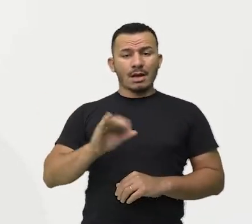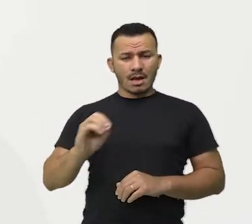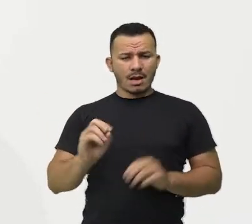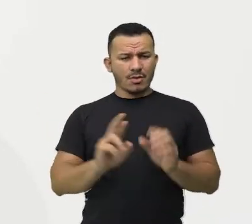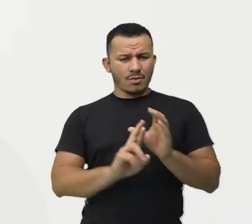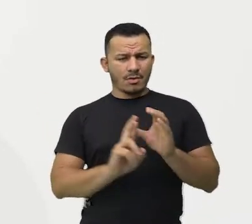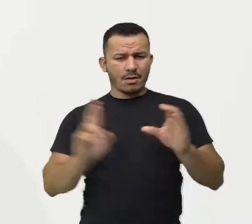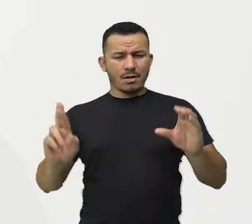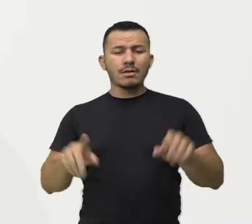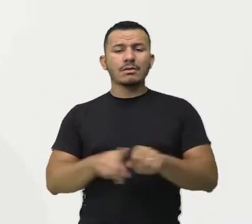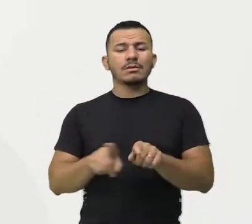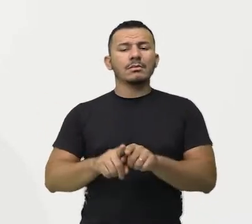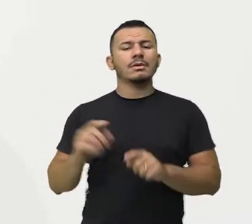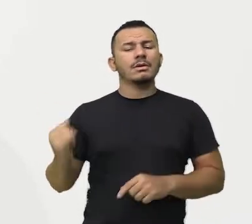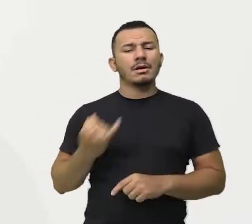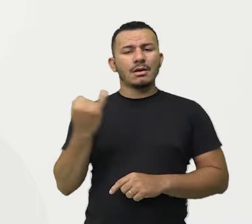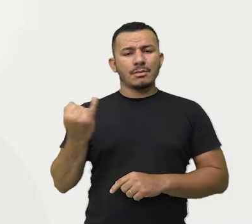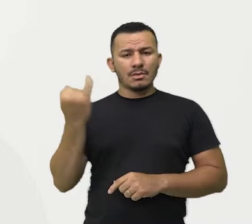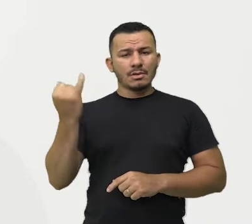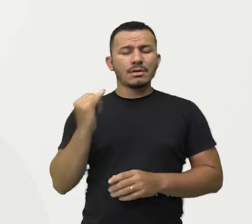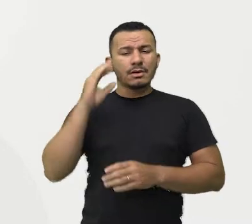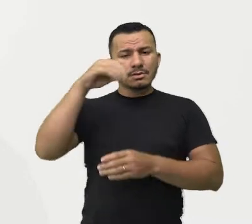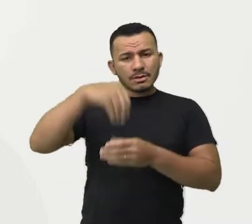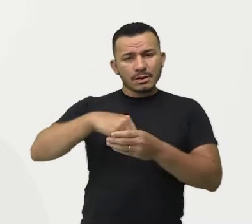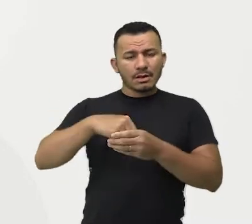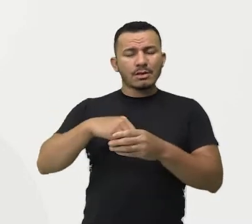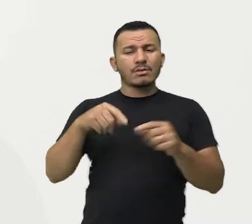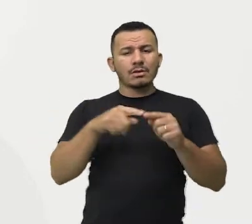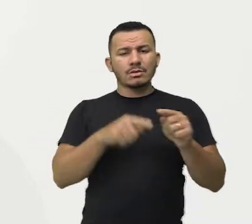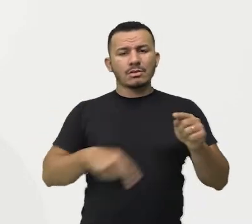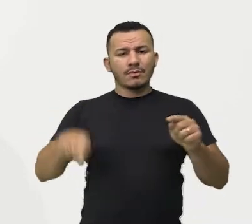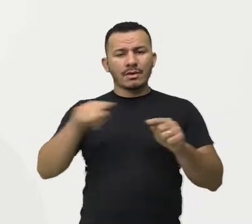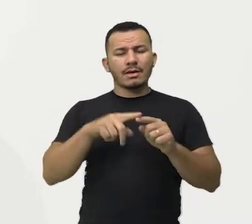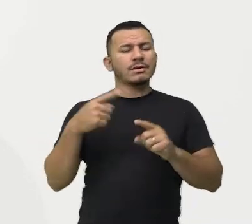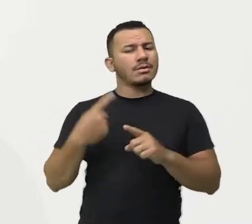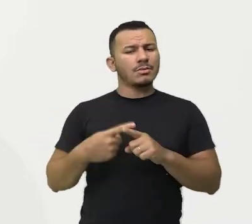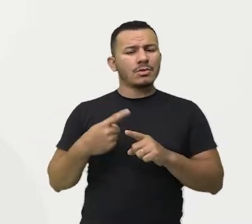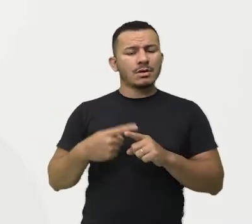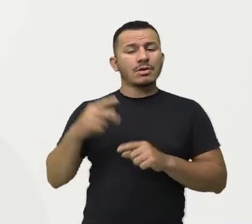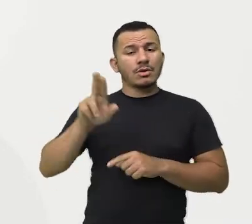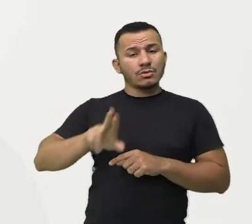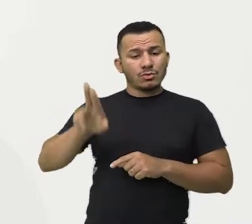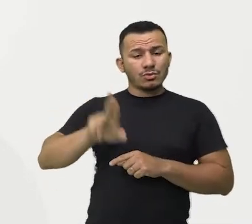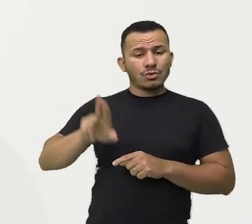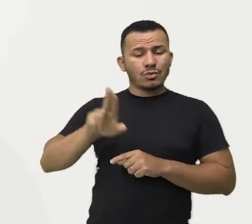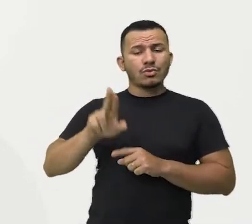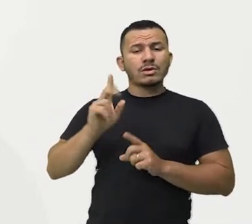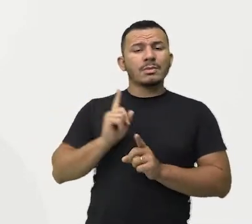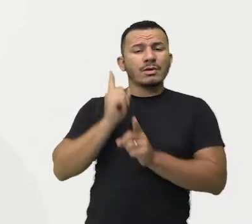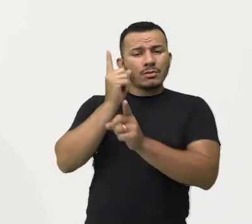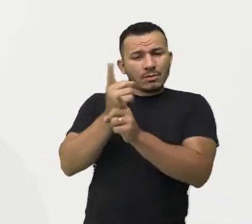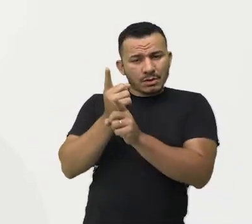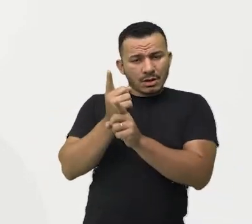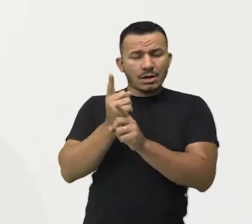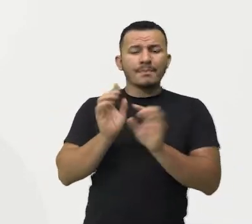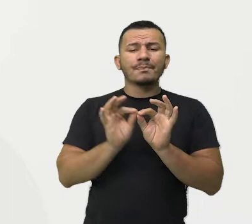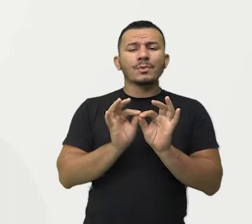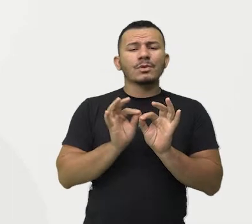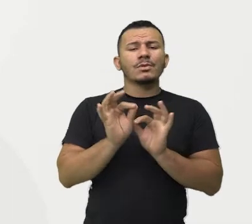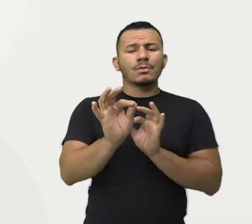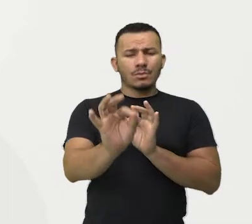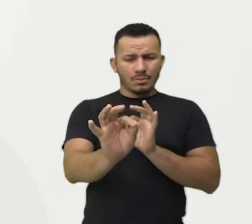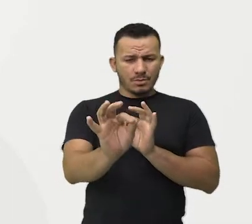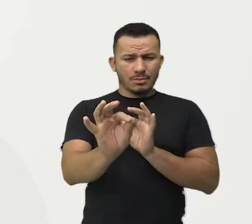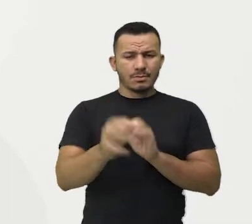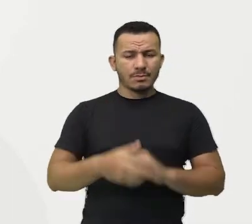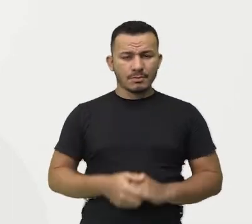mais importante, pessoal, o raio, mas ele é um dos mais importantes, tá bom? Porque é o raio que a gente vai utilizar para